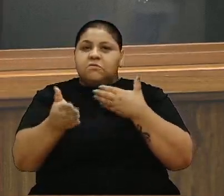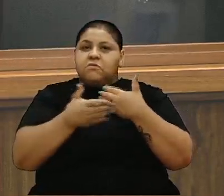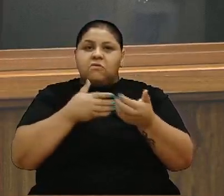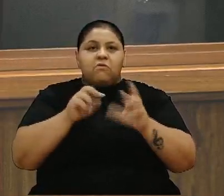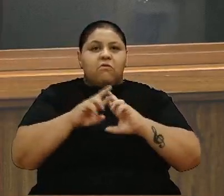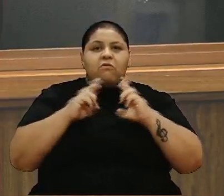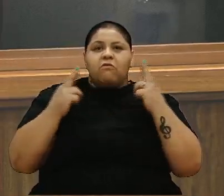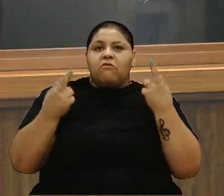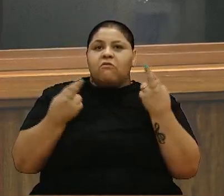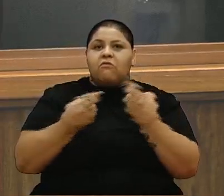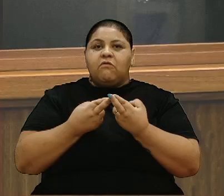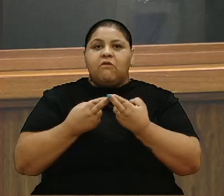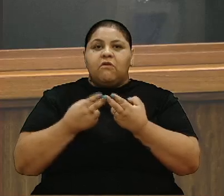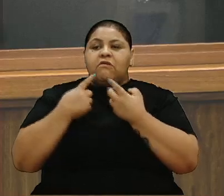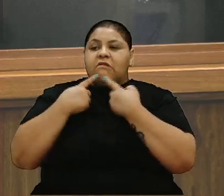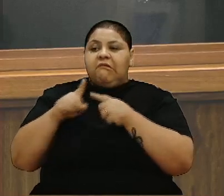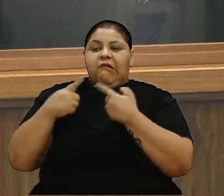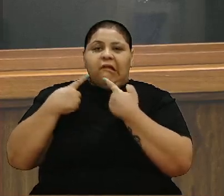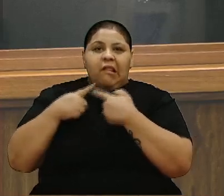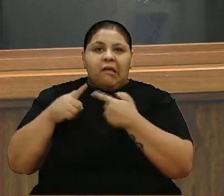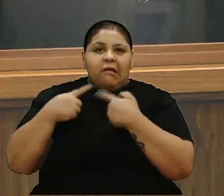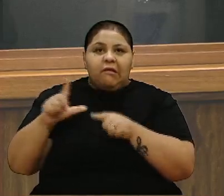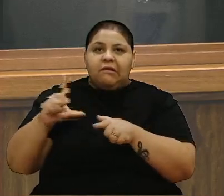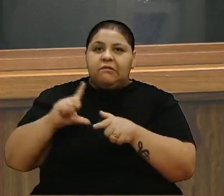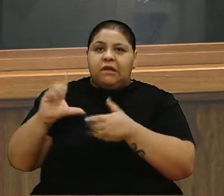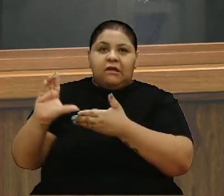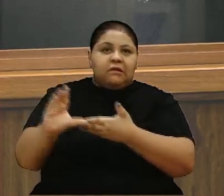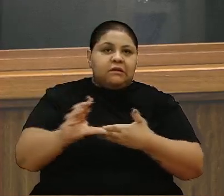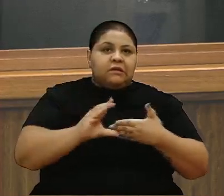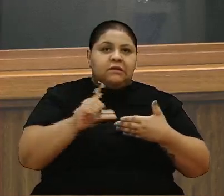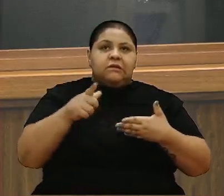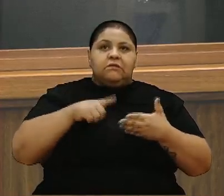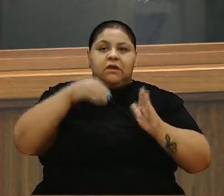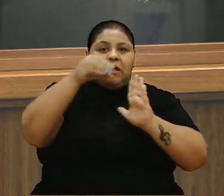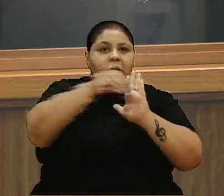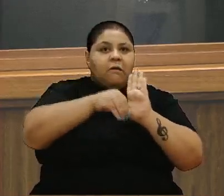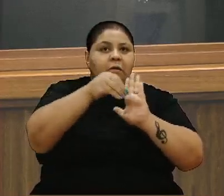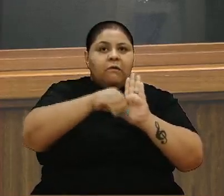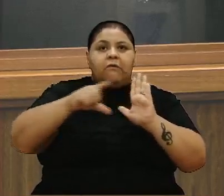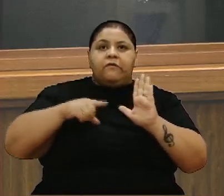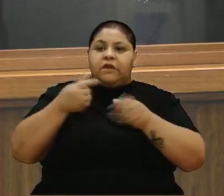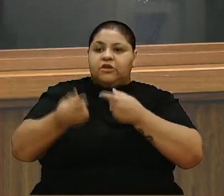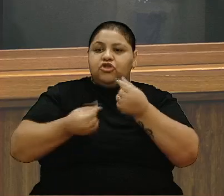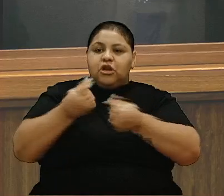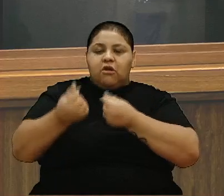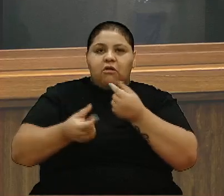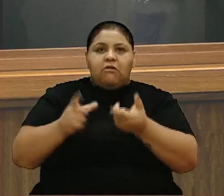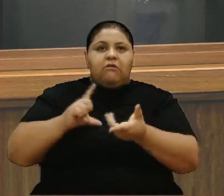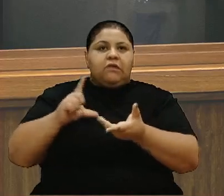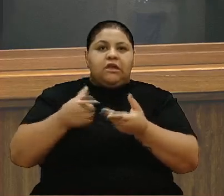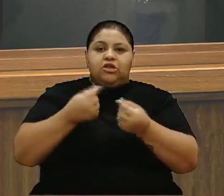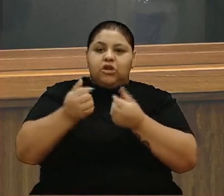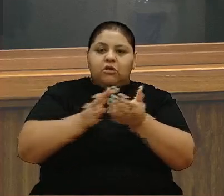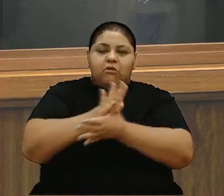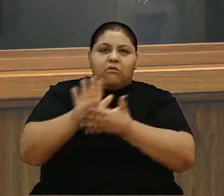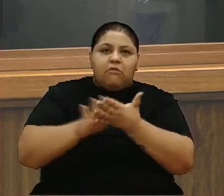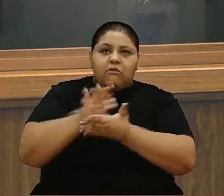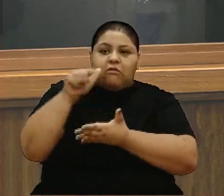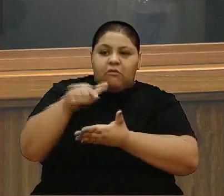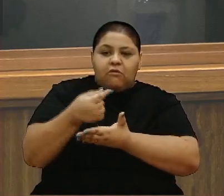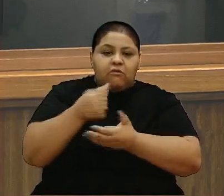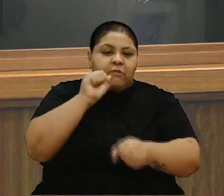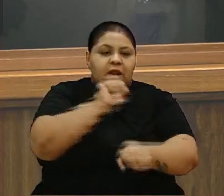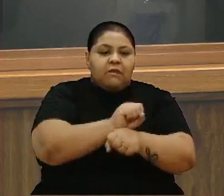reunião, reclamar, se queixar que não tem verba, que não tem orçamento, que não tem dinheiro para isso, que não tem dinheiro para aquilo, e esse valor está